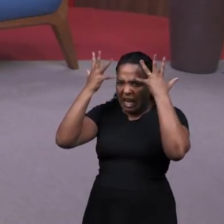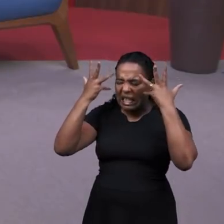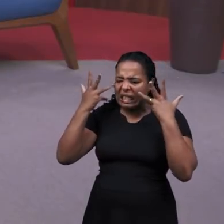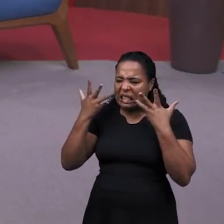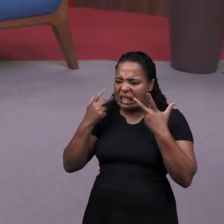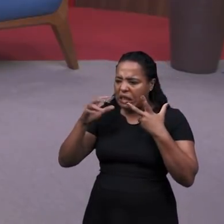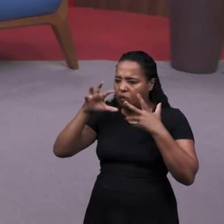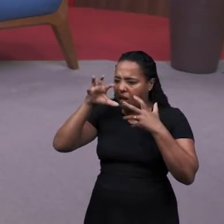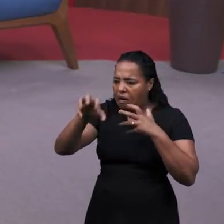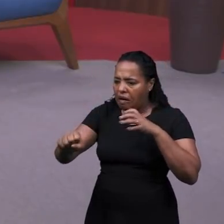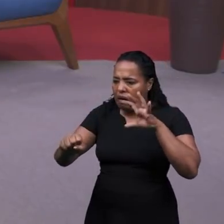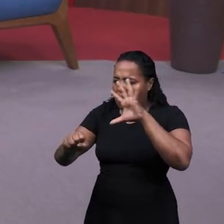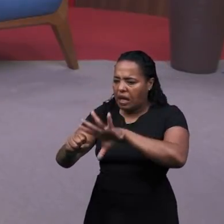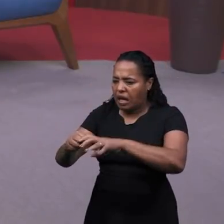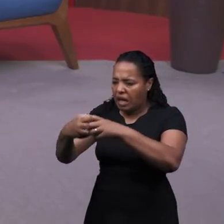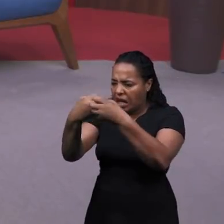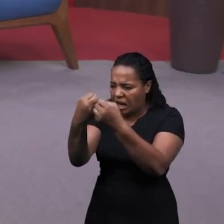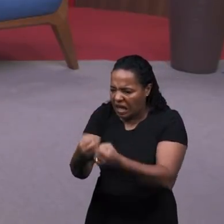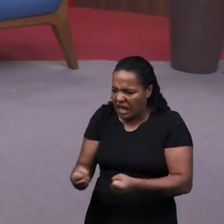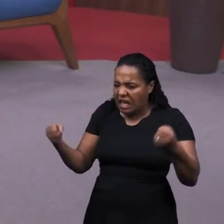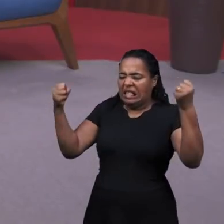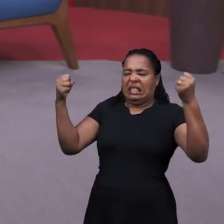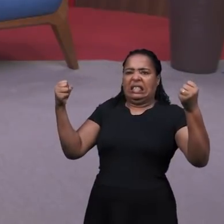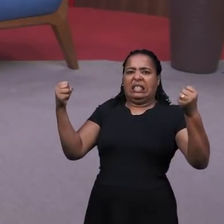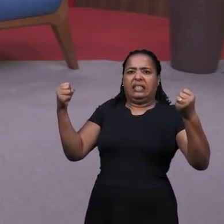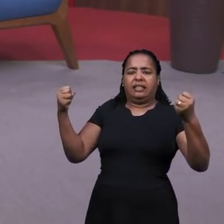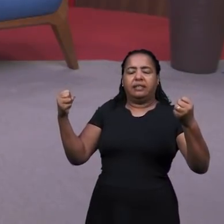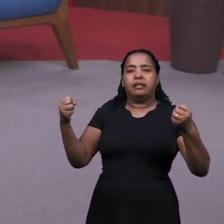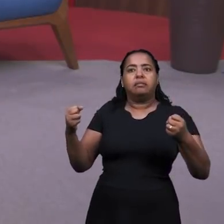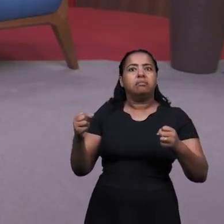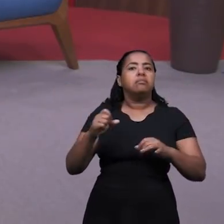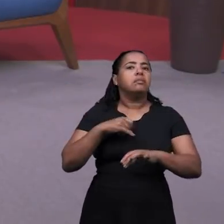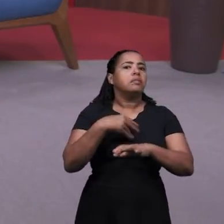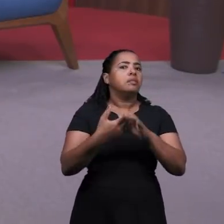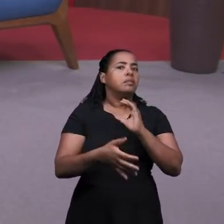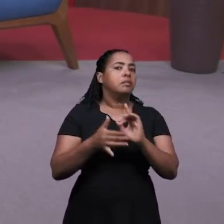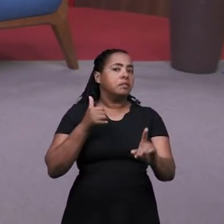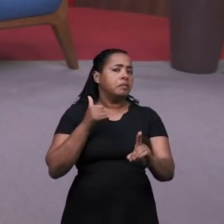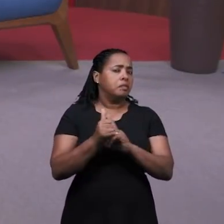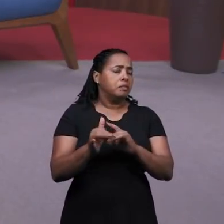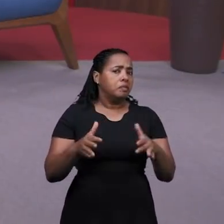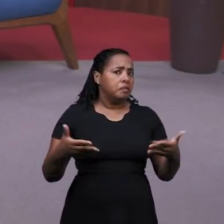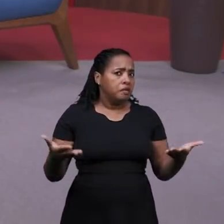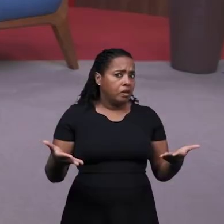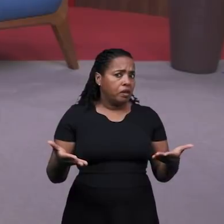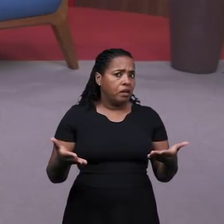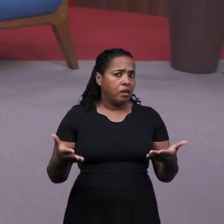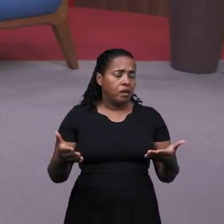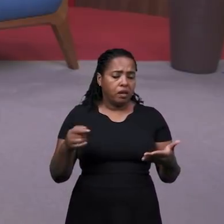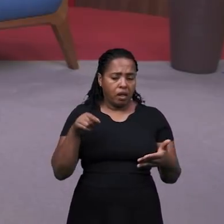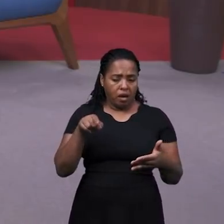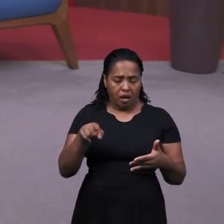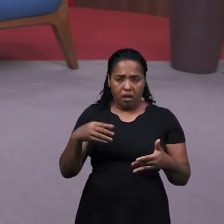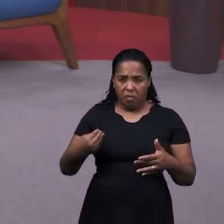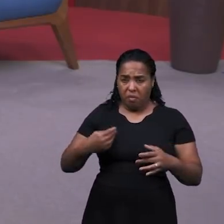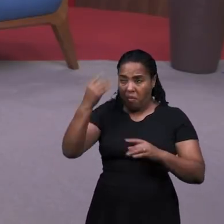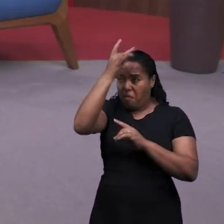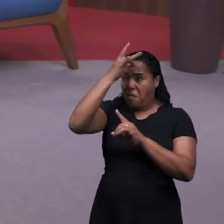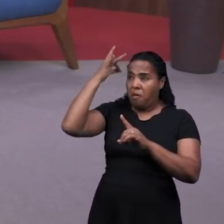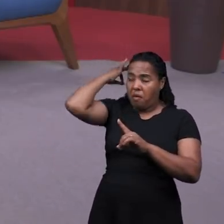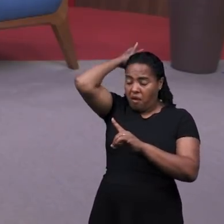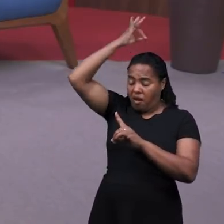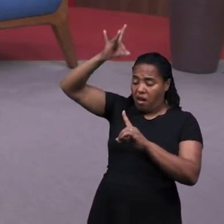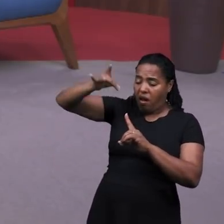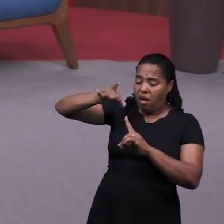na vida, ou do Espírito de Deus na vida de Sansão. Qual o aspecto profético? Neste momento que ele estava apossado pelo Cheio Espírito do de Espírito